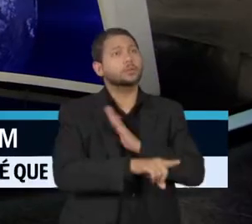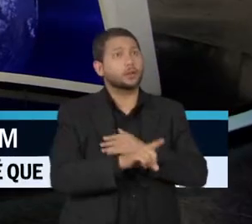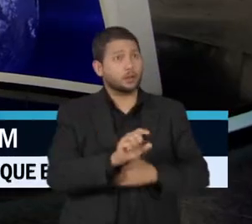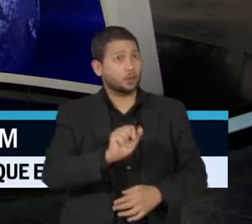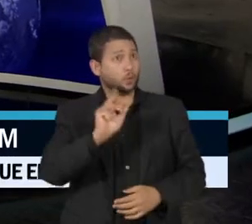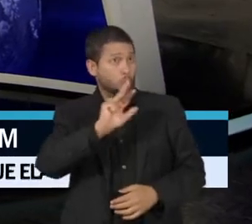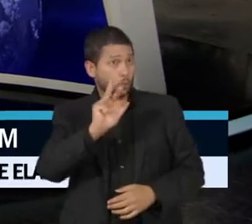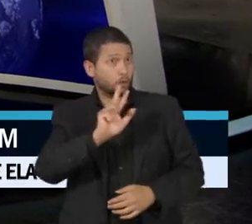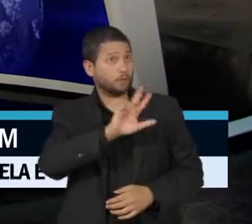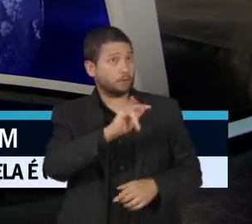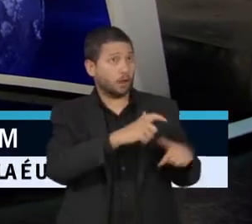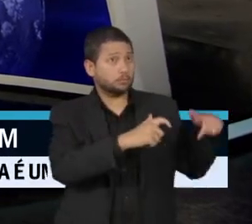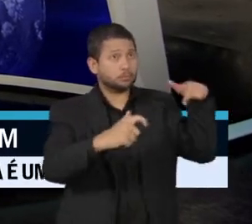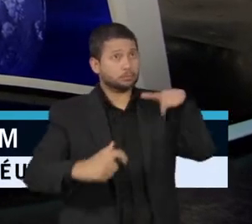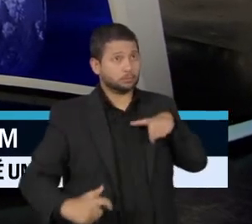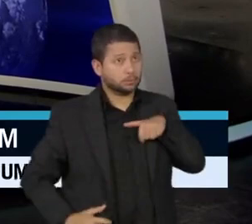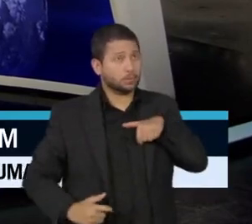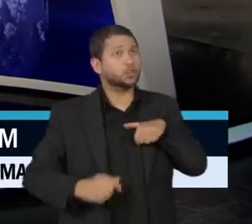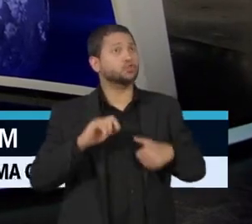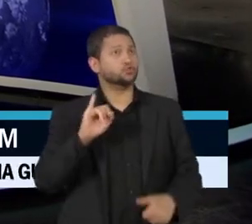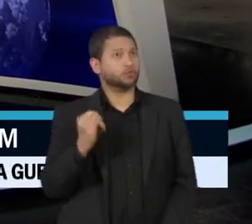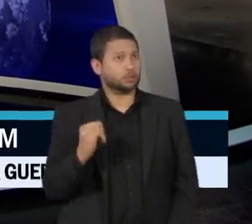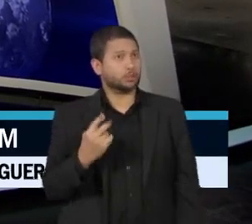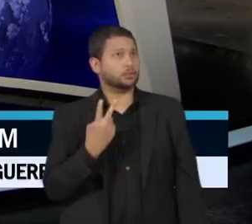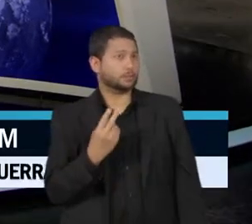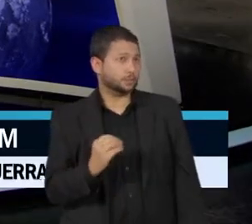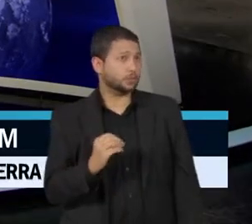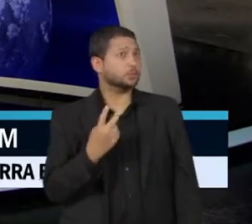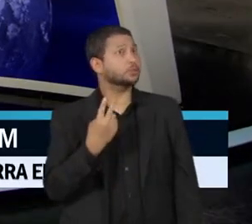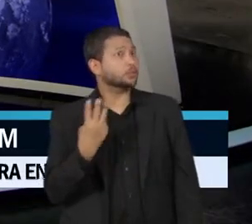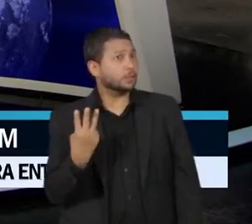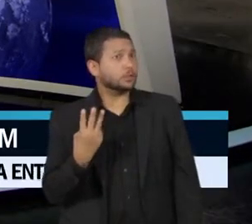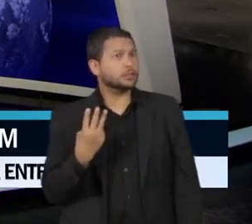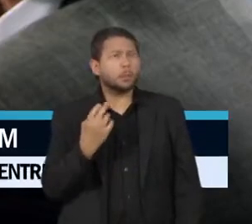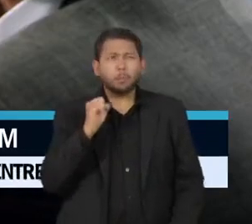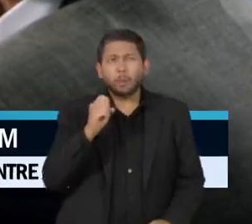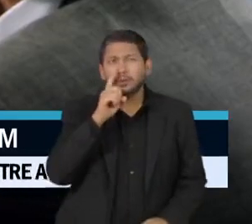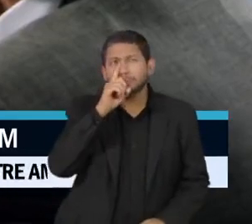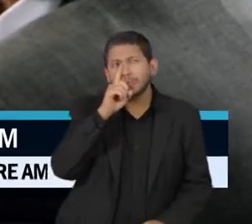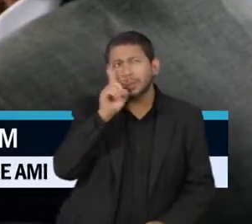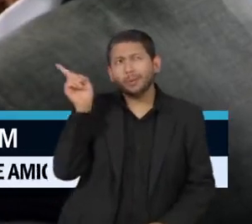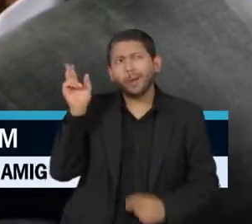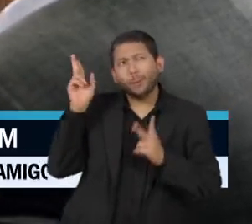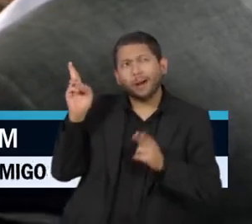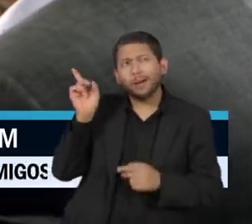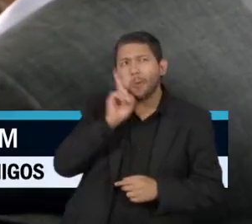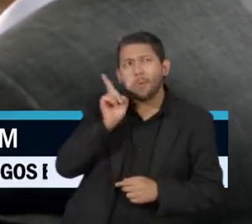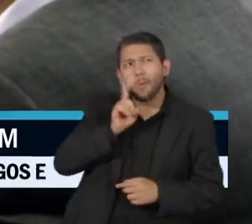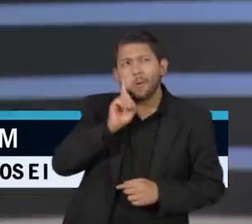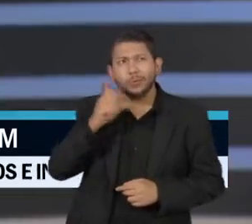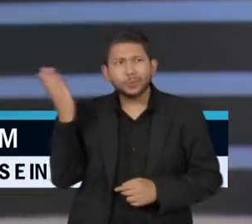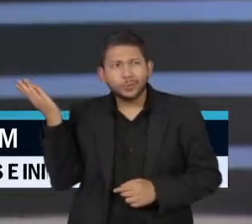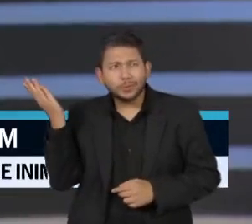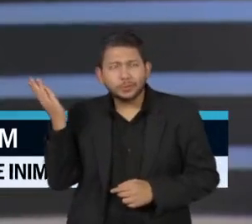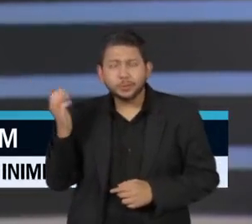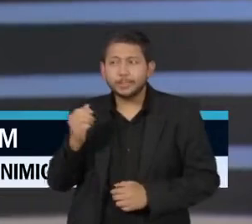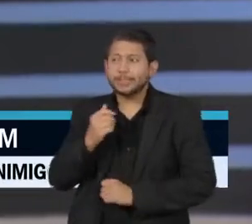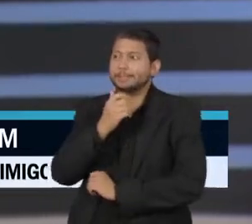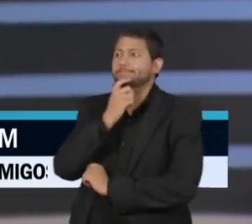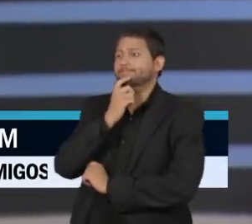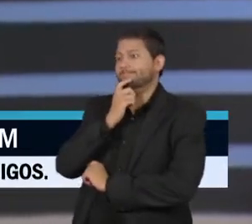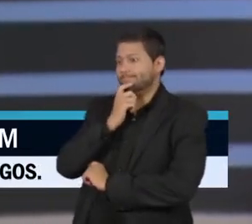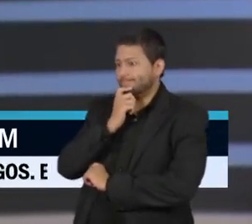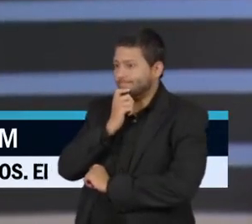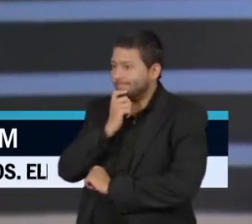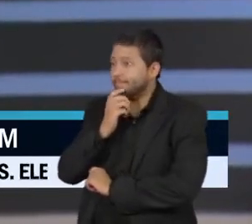posse de Lula em janeiro de 2023 nós podemos viver algo com o que vimos nos Estados Unidos com a invasão do Capitólio bem nós já temos tendo